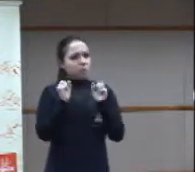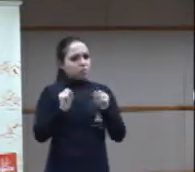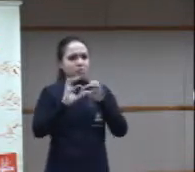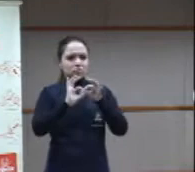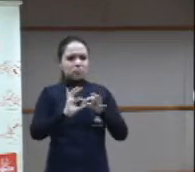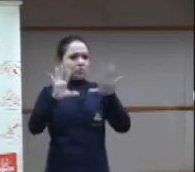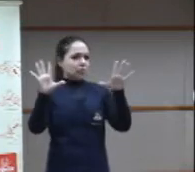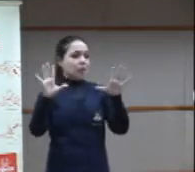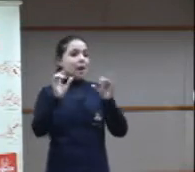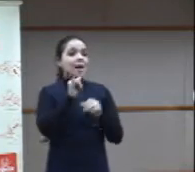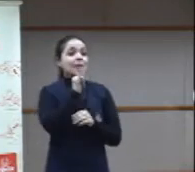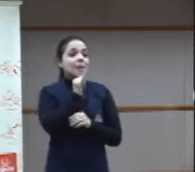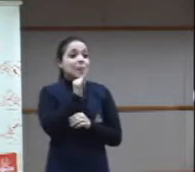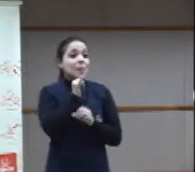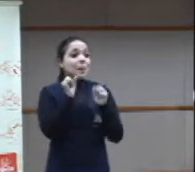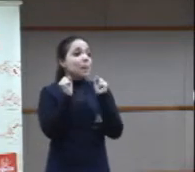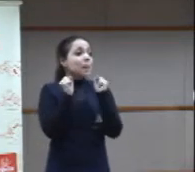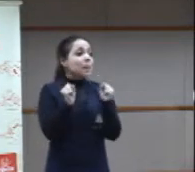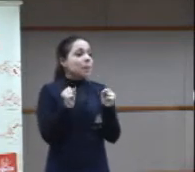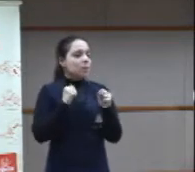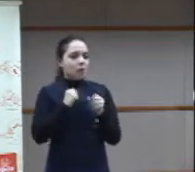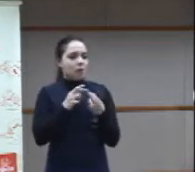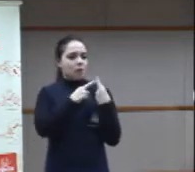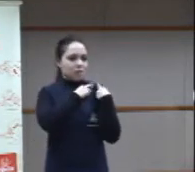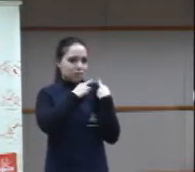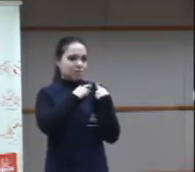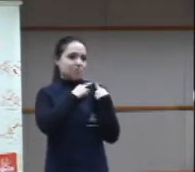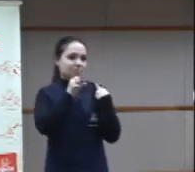não podemos nos omitir dessa